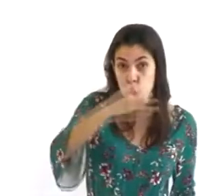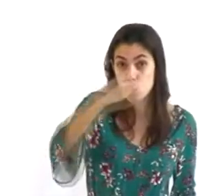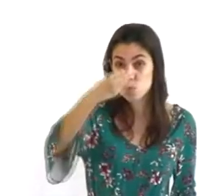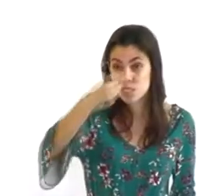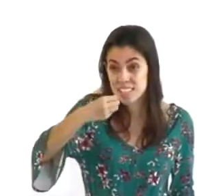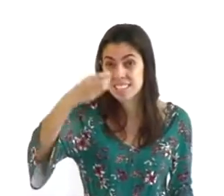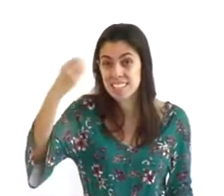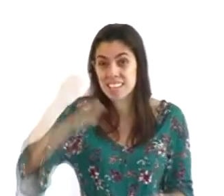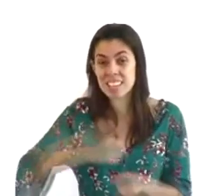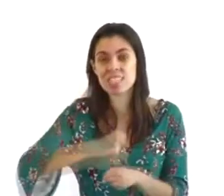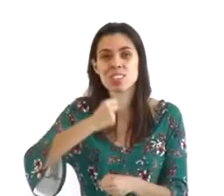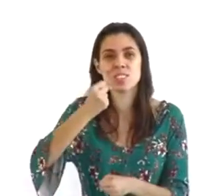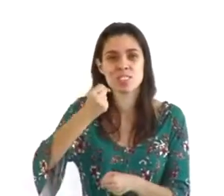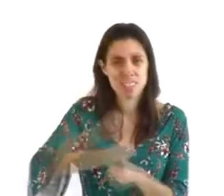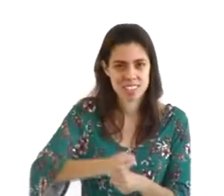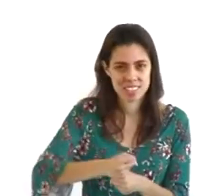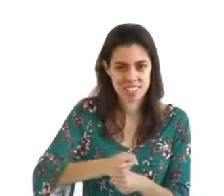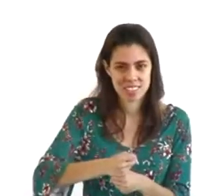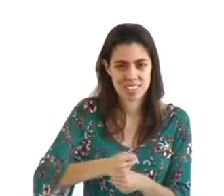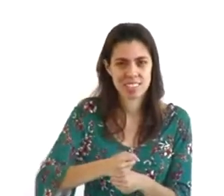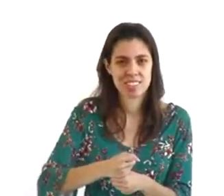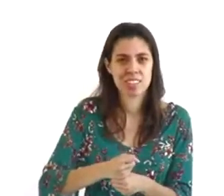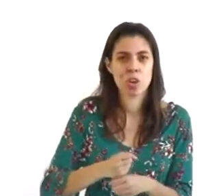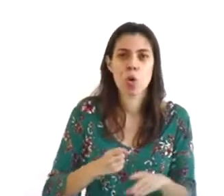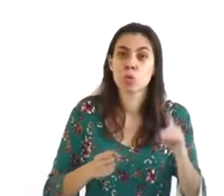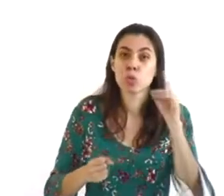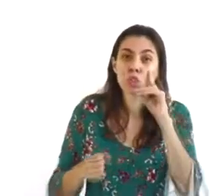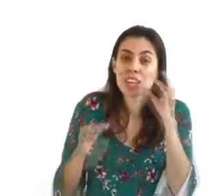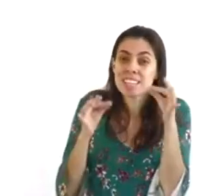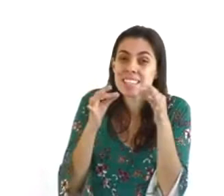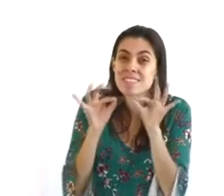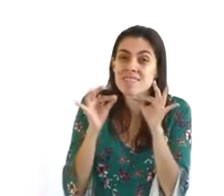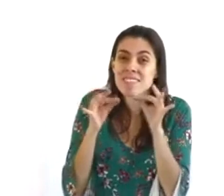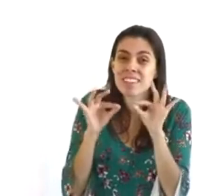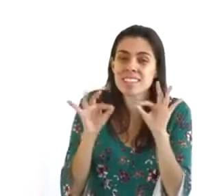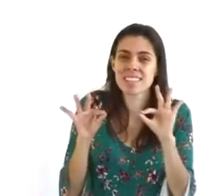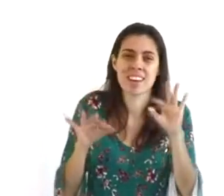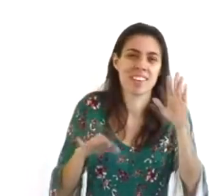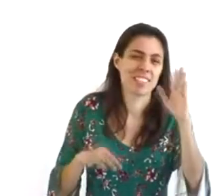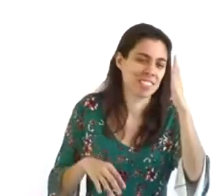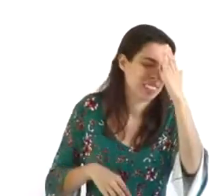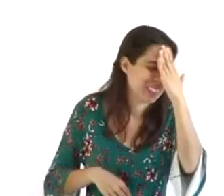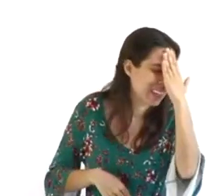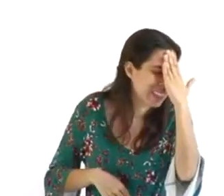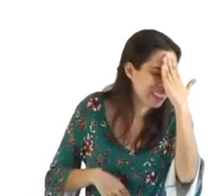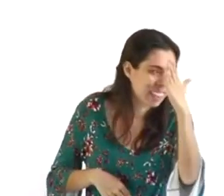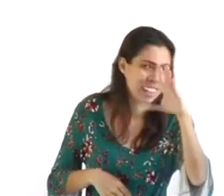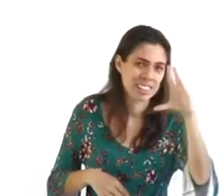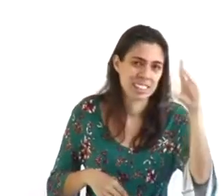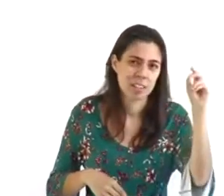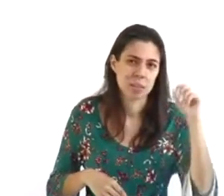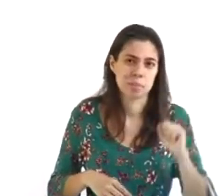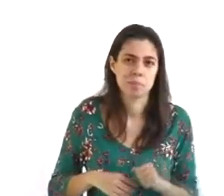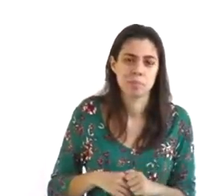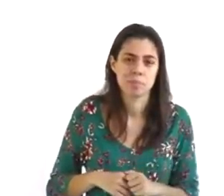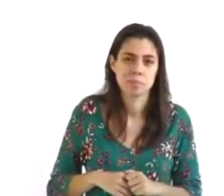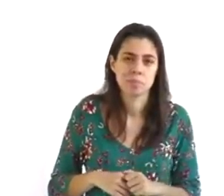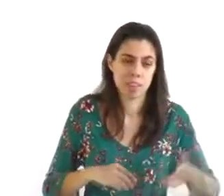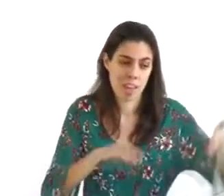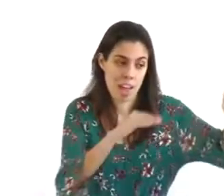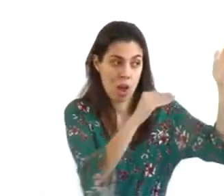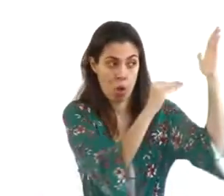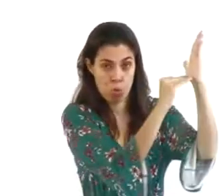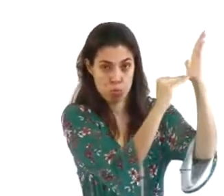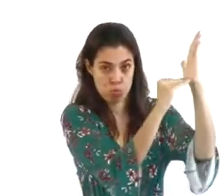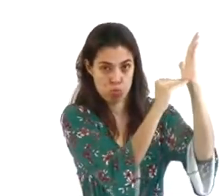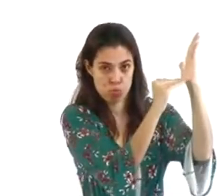Lincoln, instituiu o feriado nacional de ação de graças, sempre na última quinta-feira do mês de novembro. Houve um período